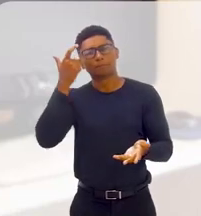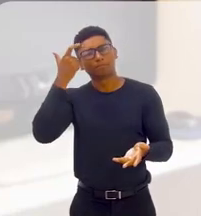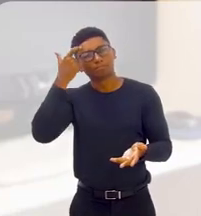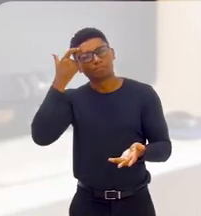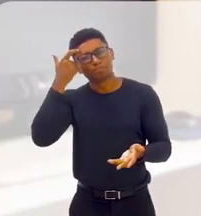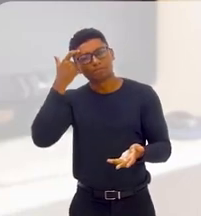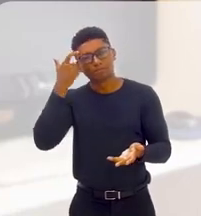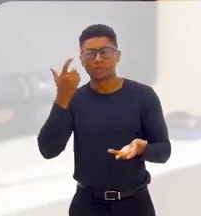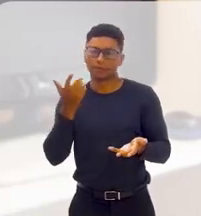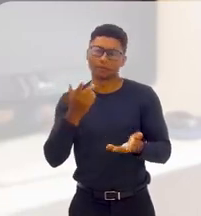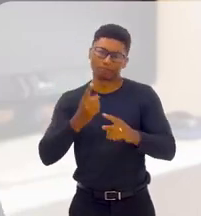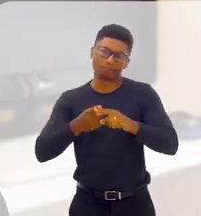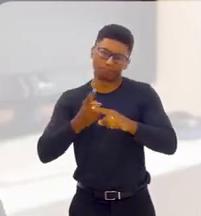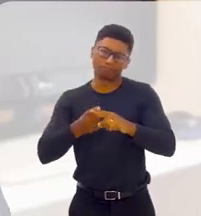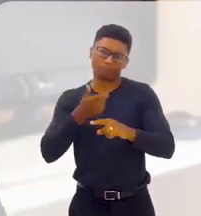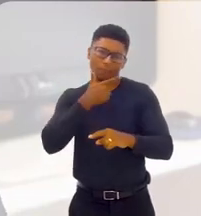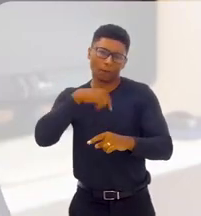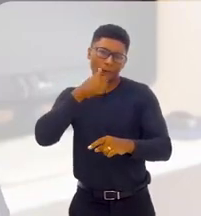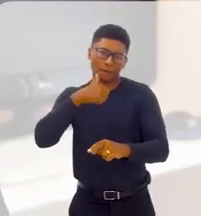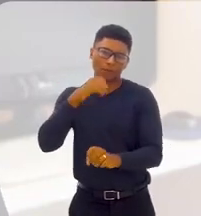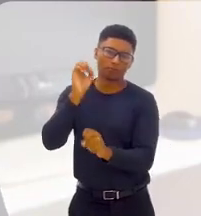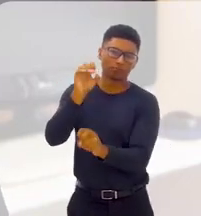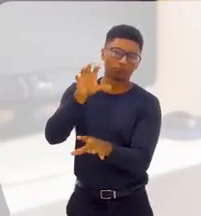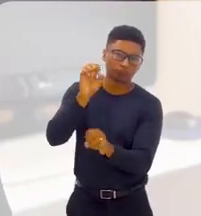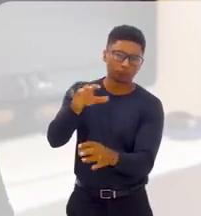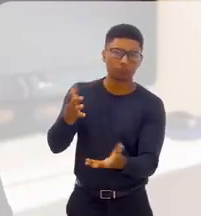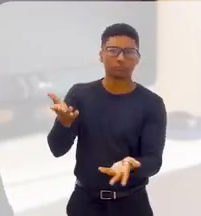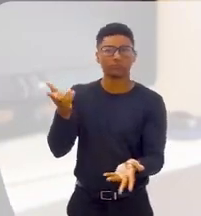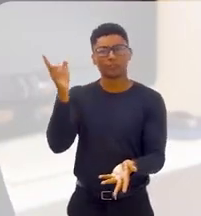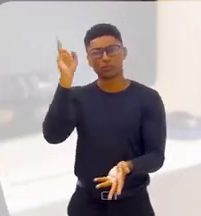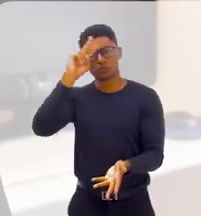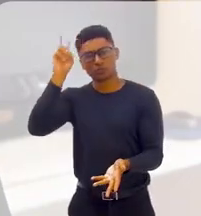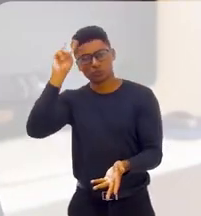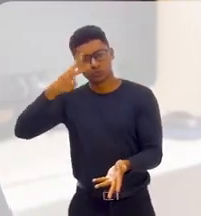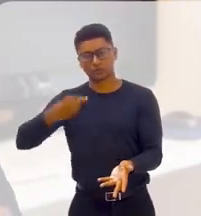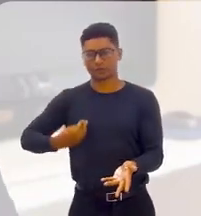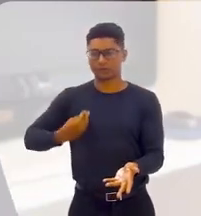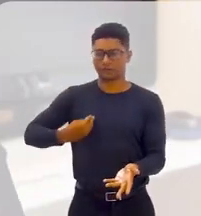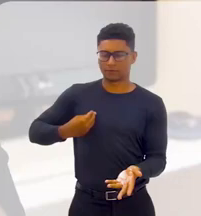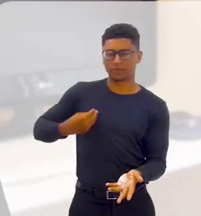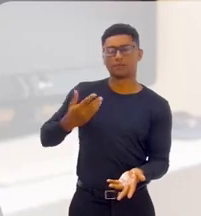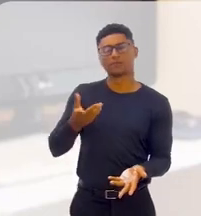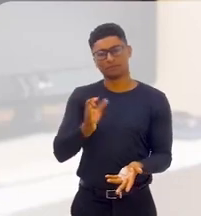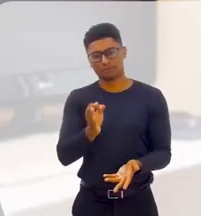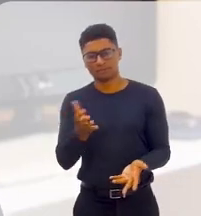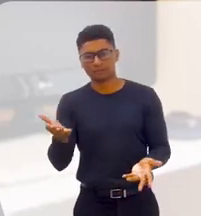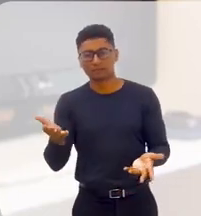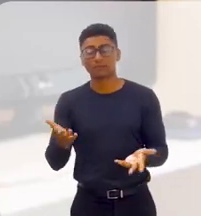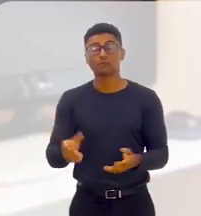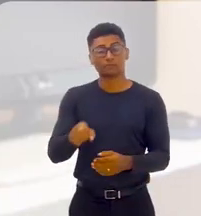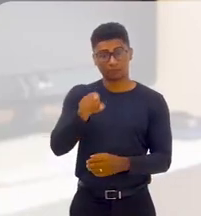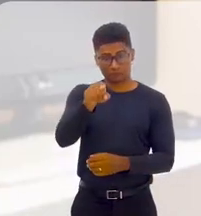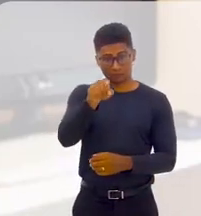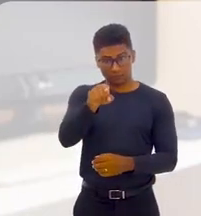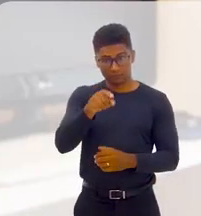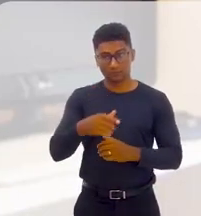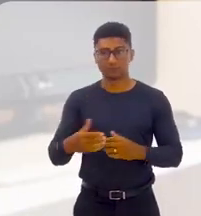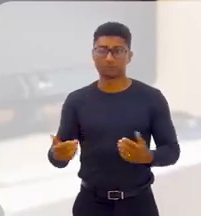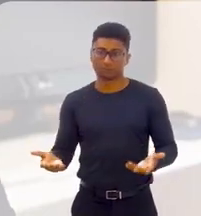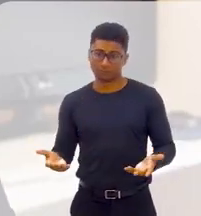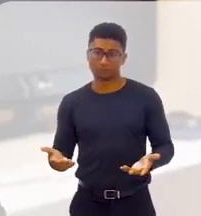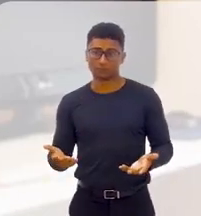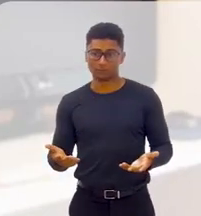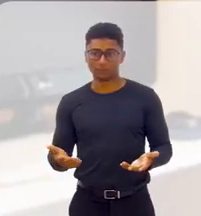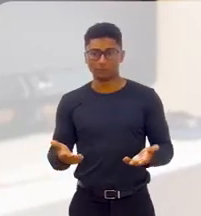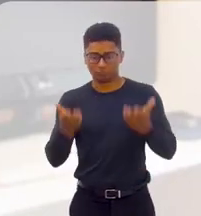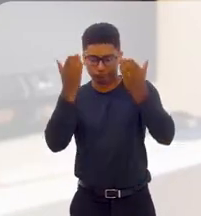assim, pelo menos, né, pela educação também que teve, pela história, a gente nunca vai poder esquecer isso. E você,